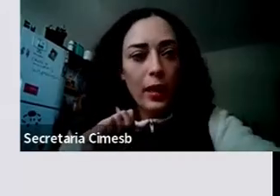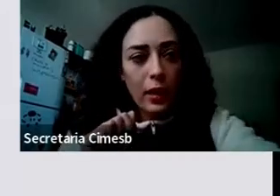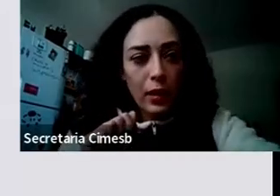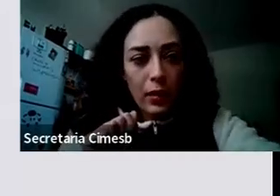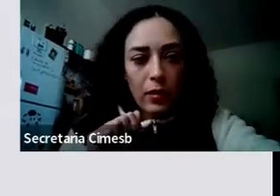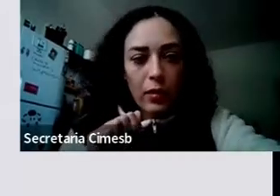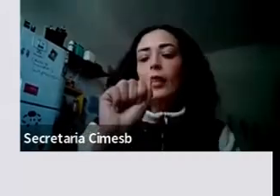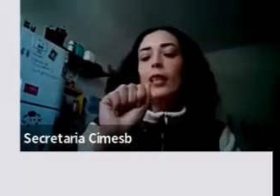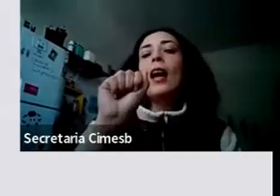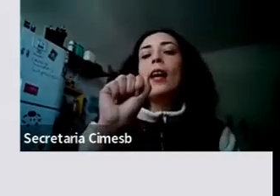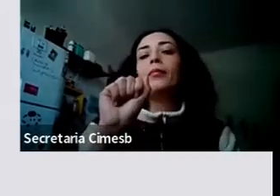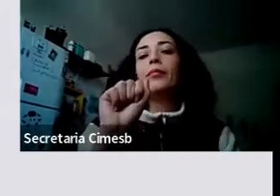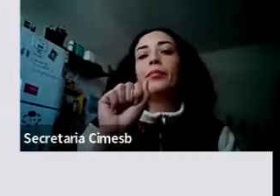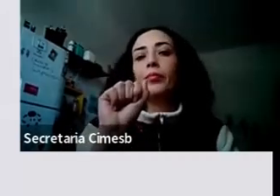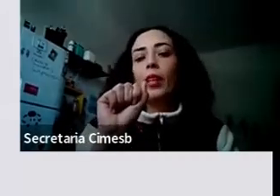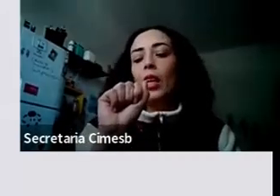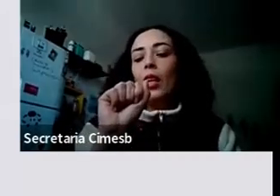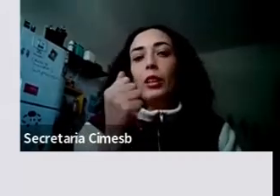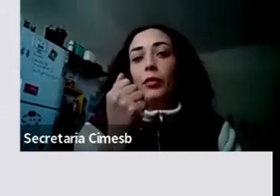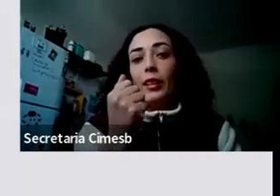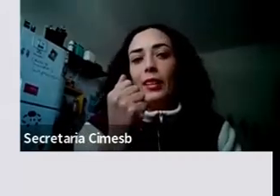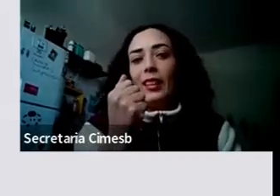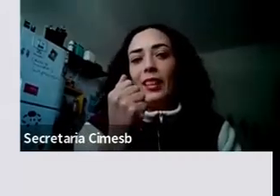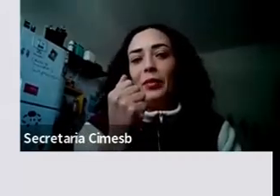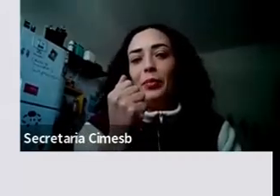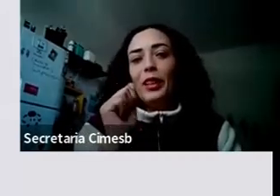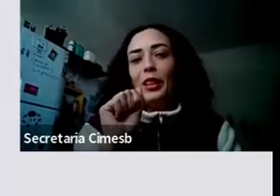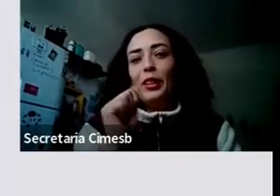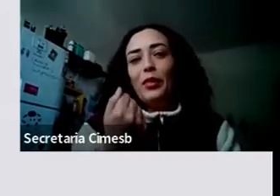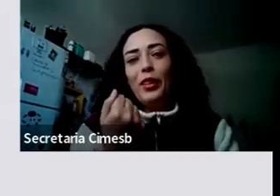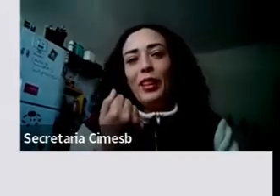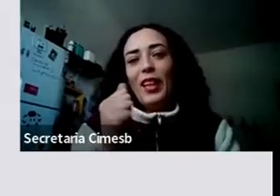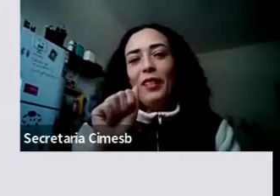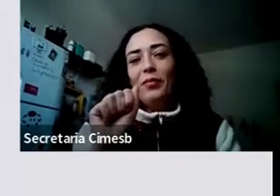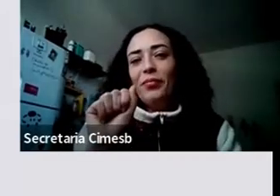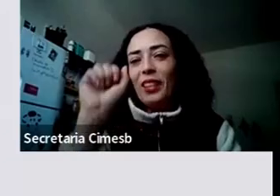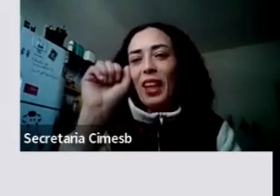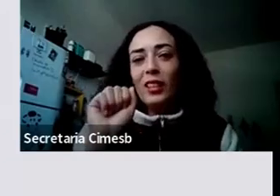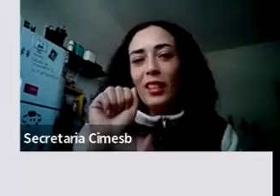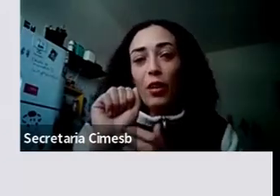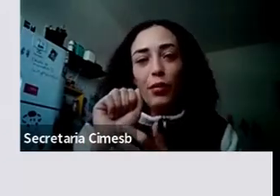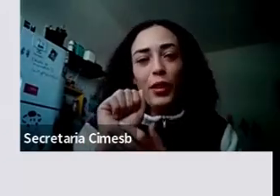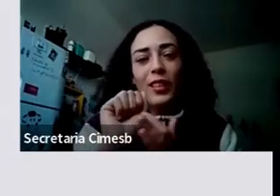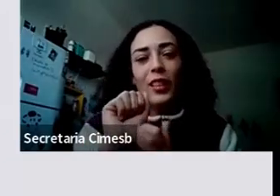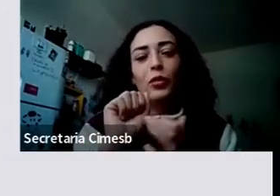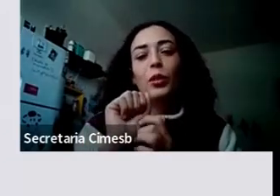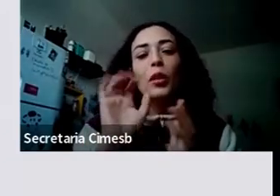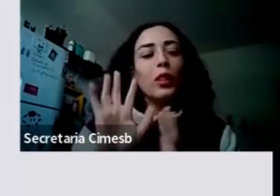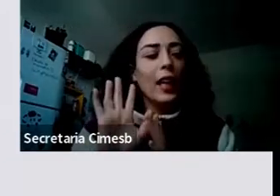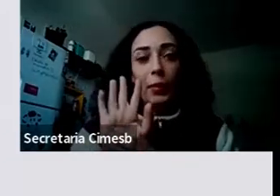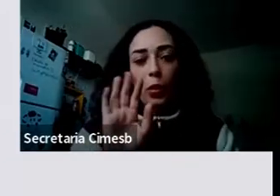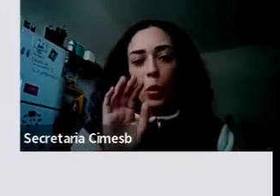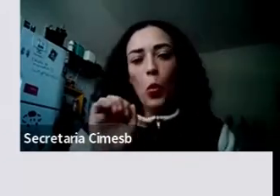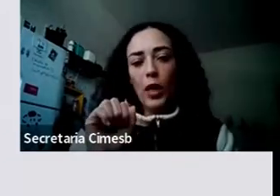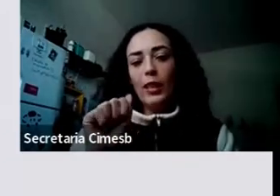exemplo aqui. Letra A, muita gente faz assim, muita gente vira, vai da configuração de